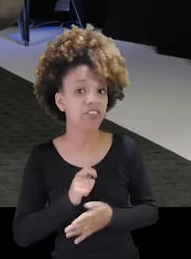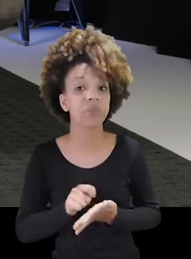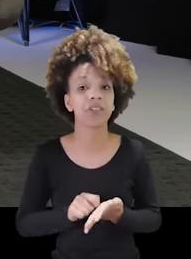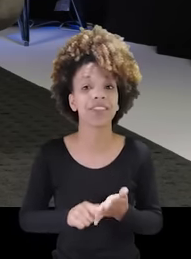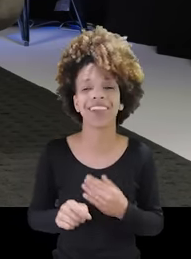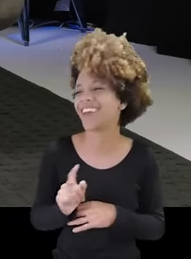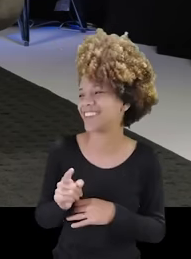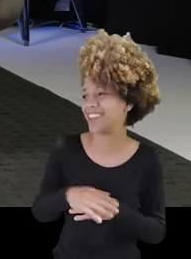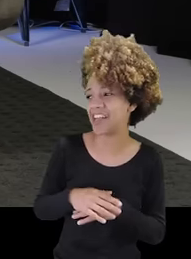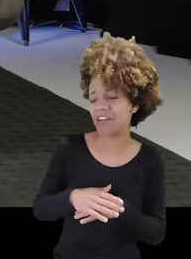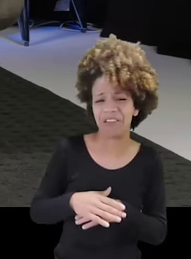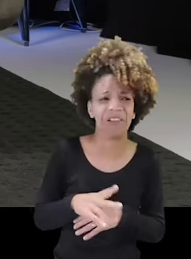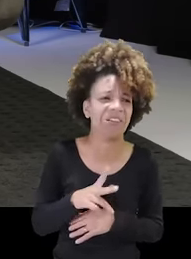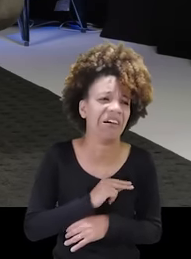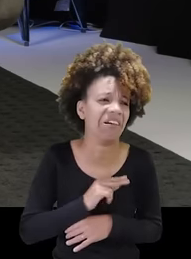segunda